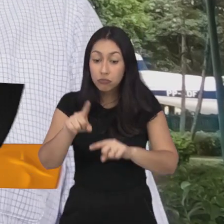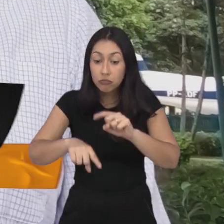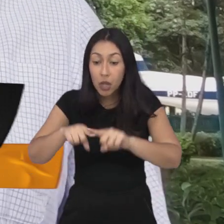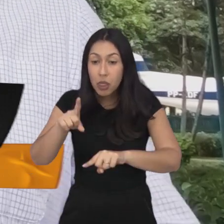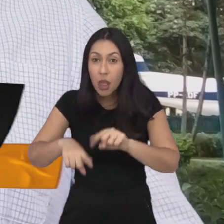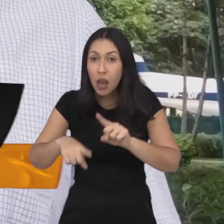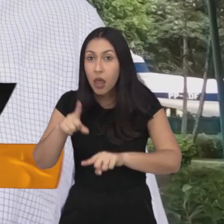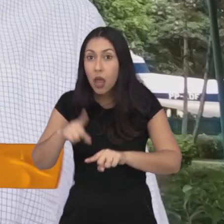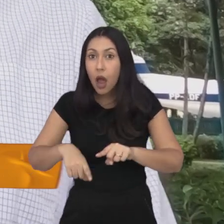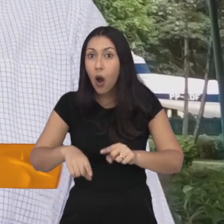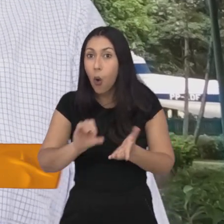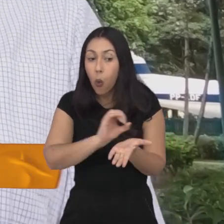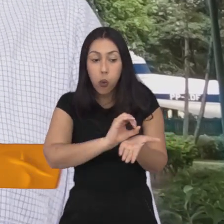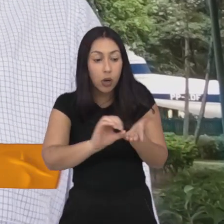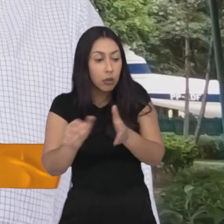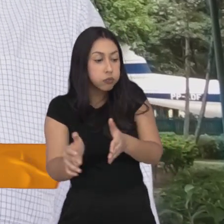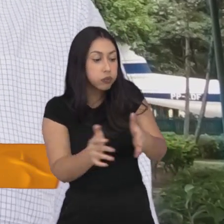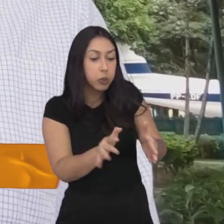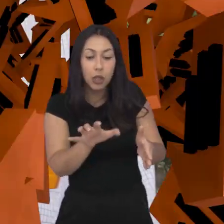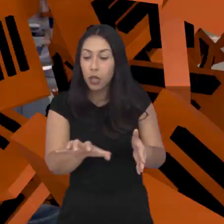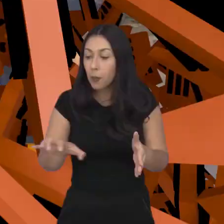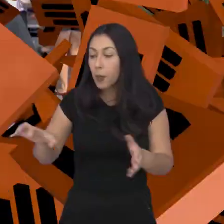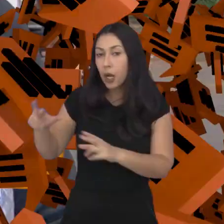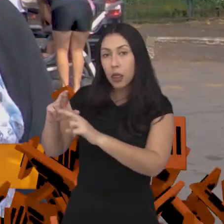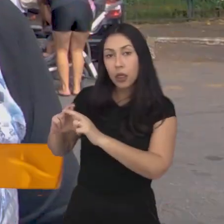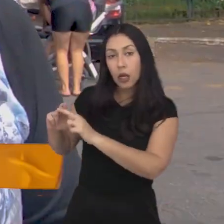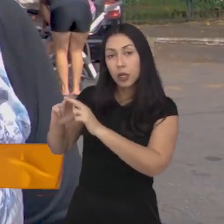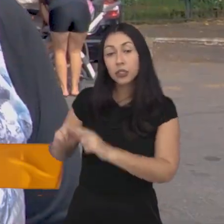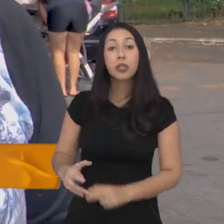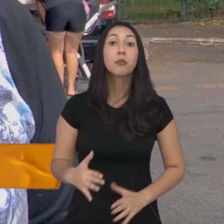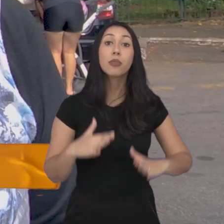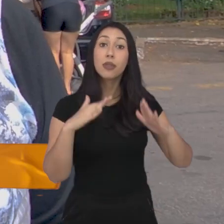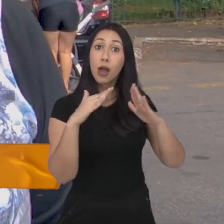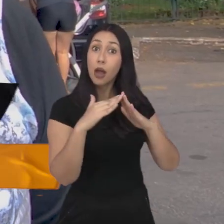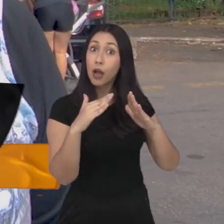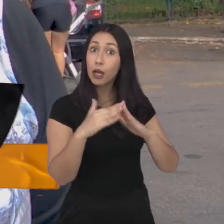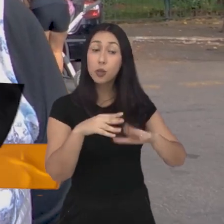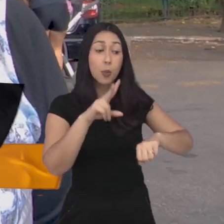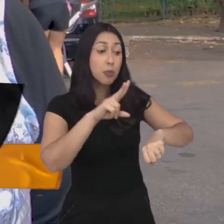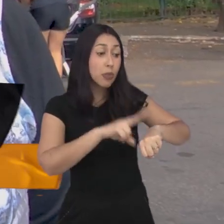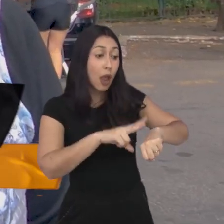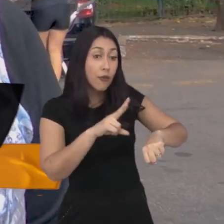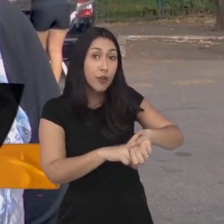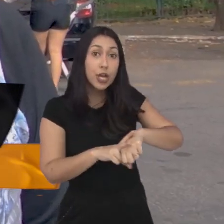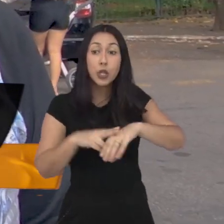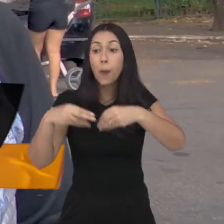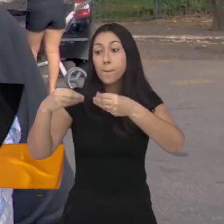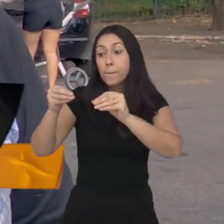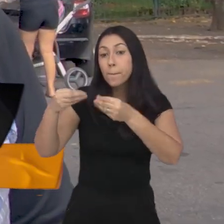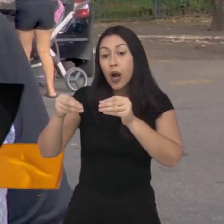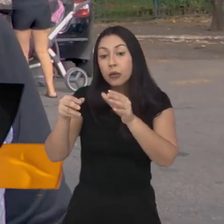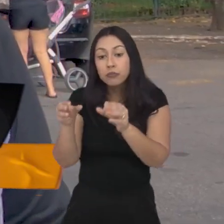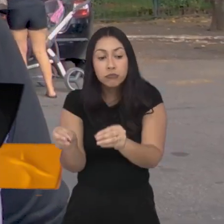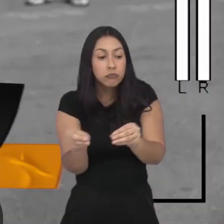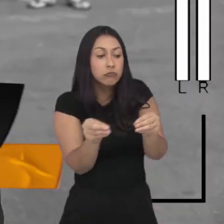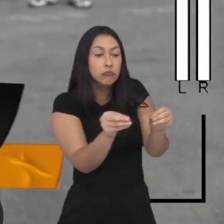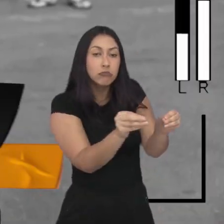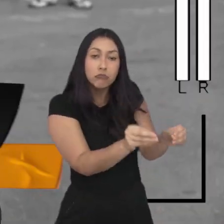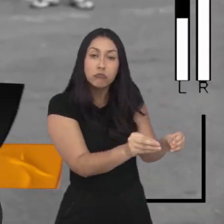Separar o material orgânico, o que não é orgânico. Em casa eu costumo separar os vidros, os plásticos,